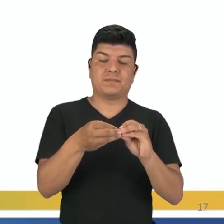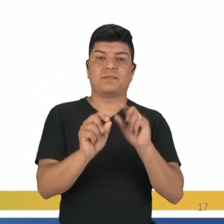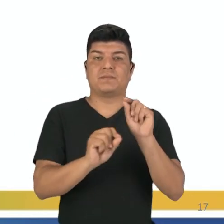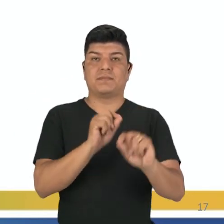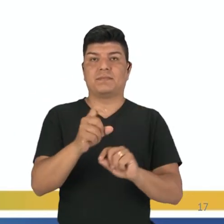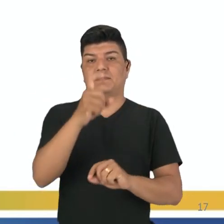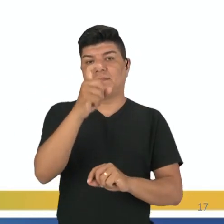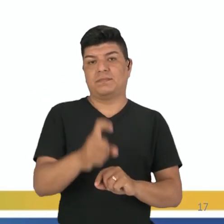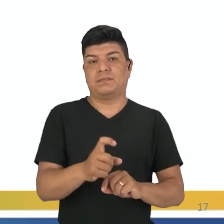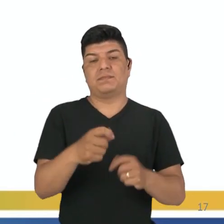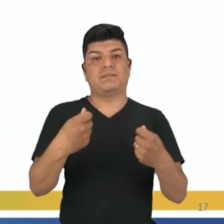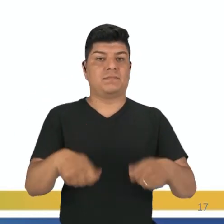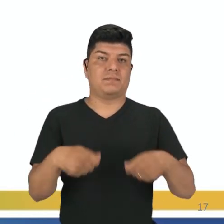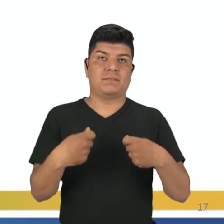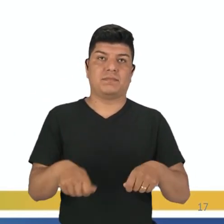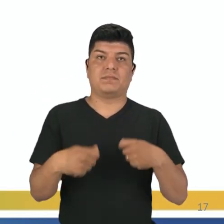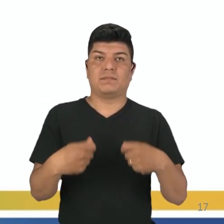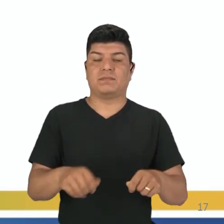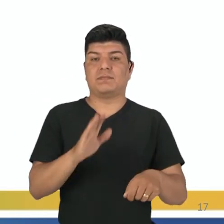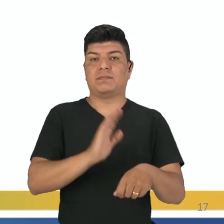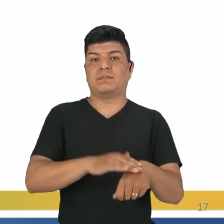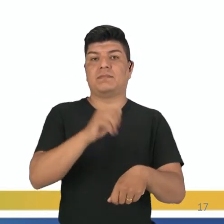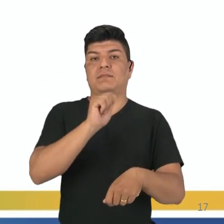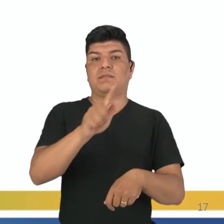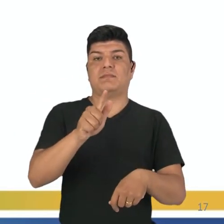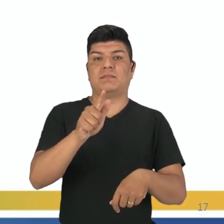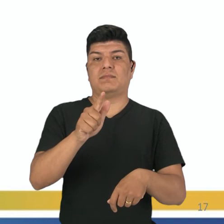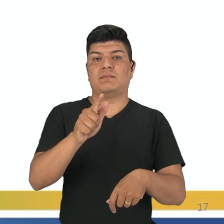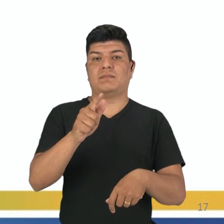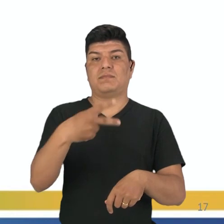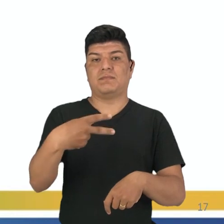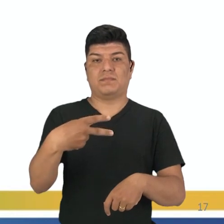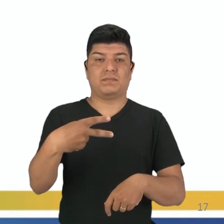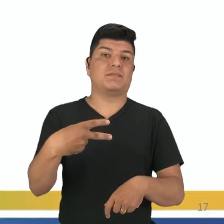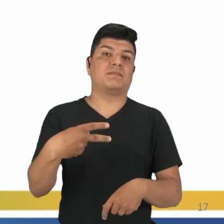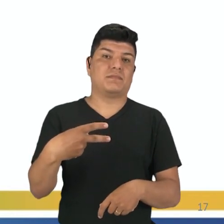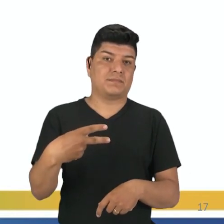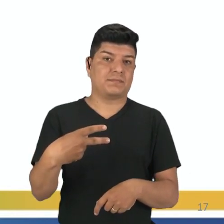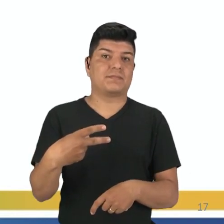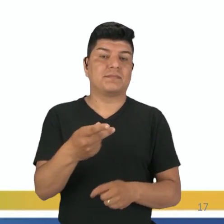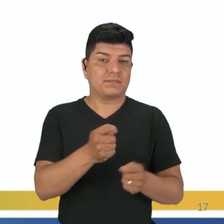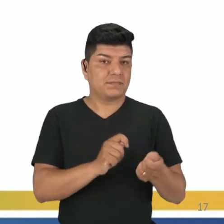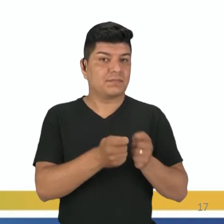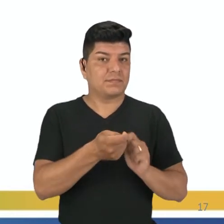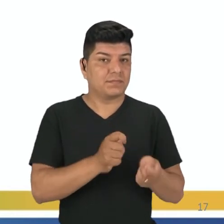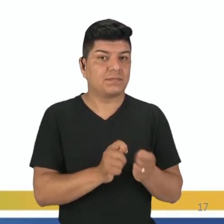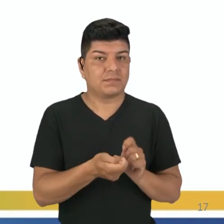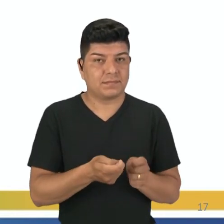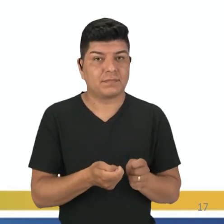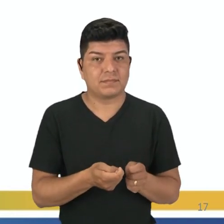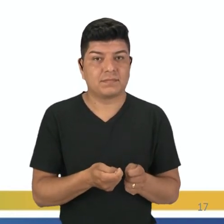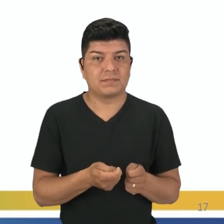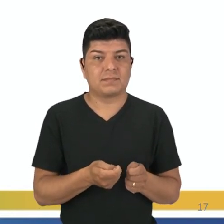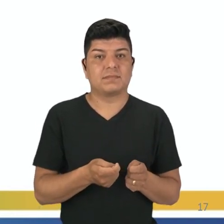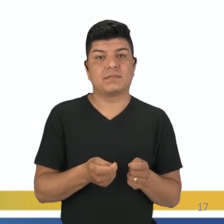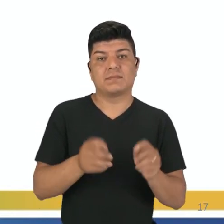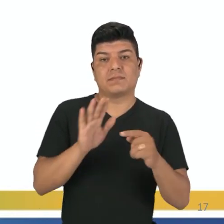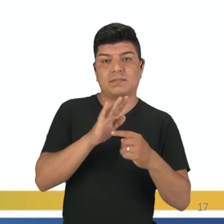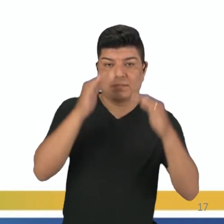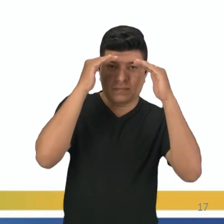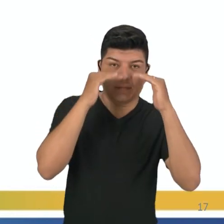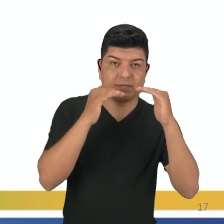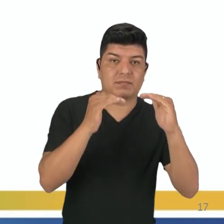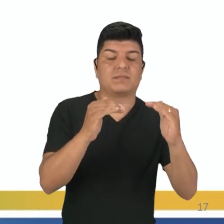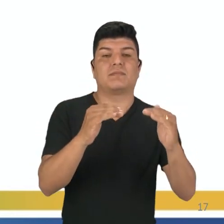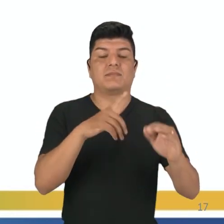que x deve ser maior do que 2. O domínio dessa função deve obedecer a